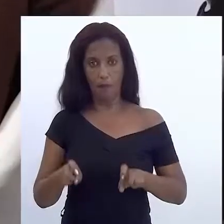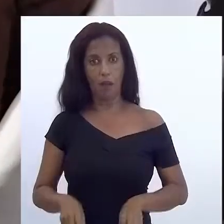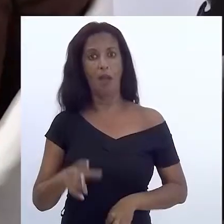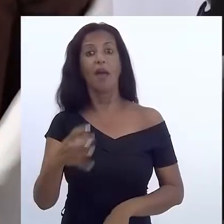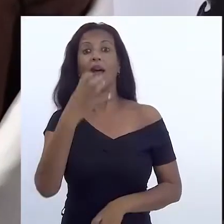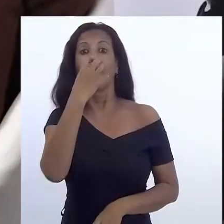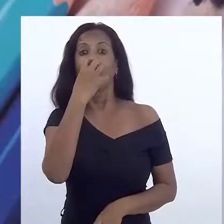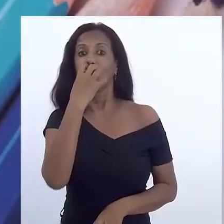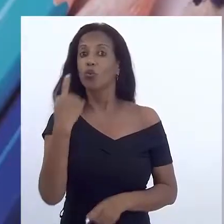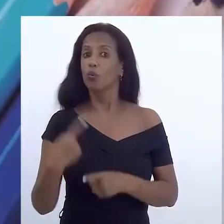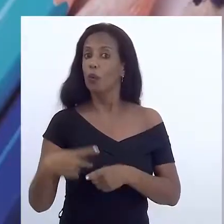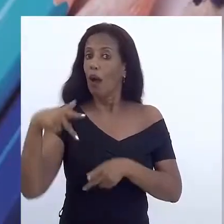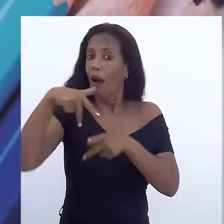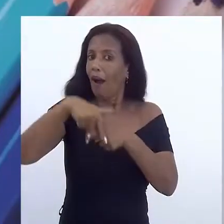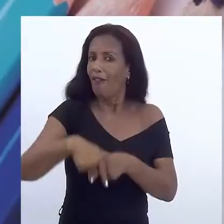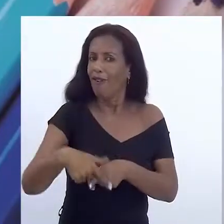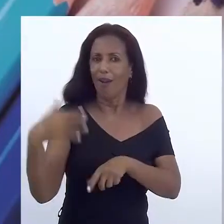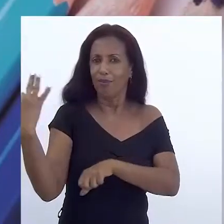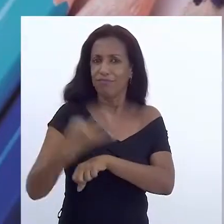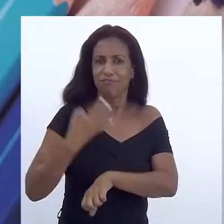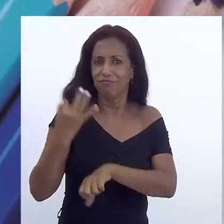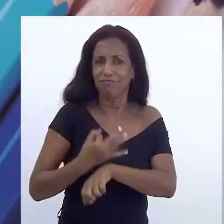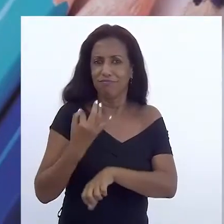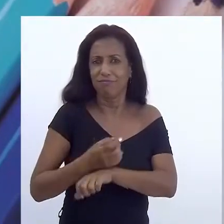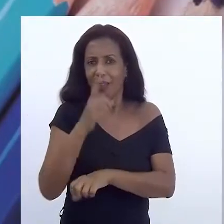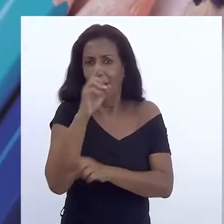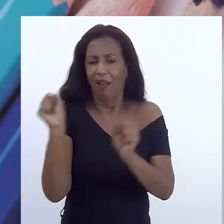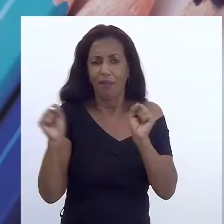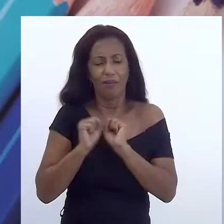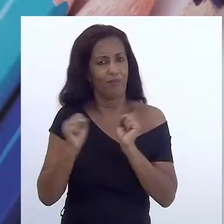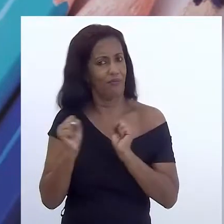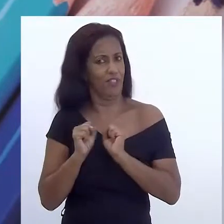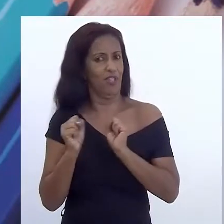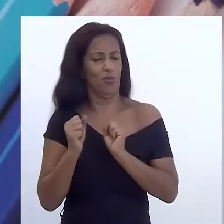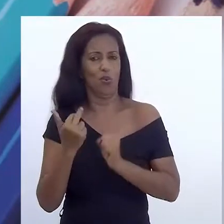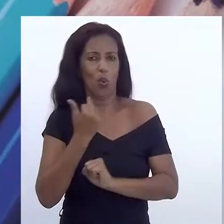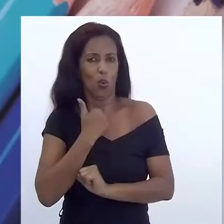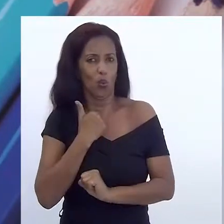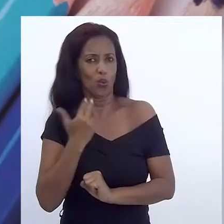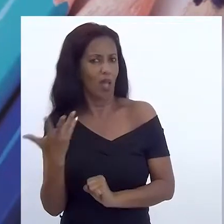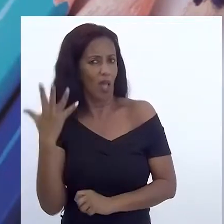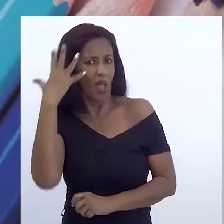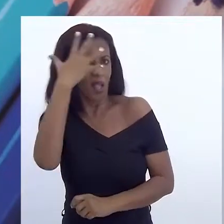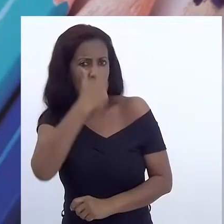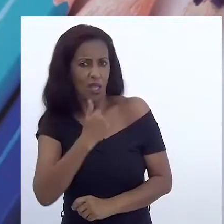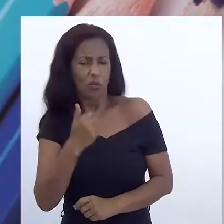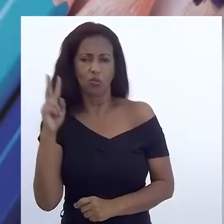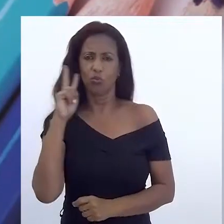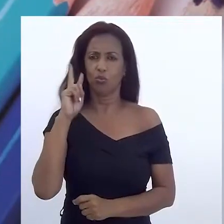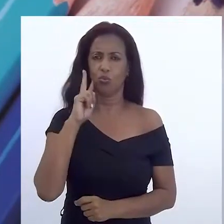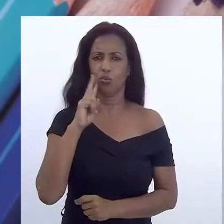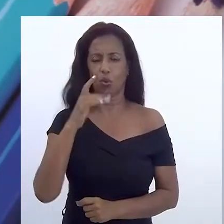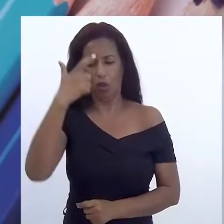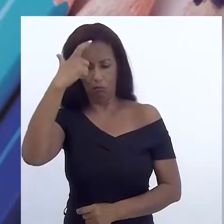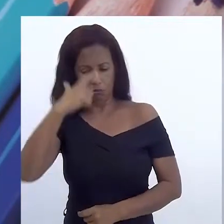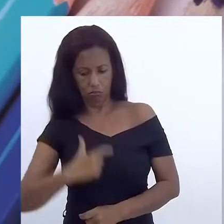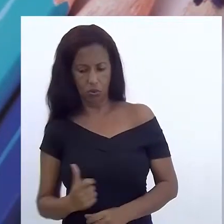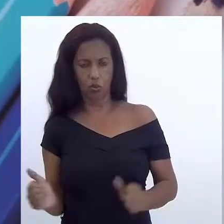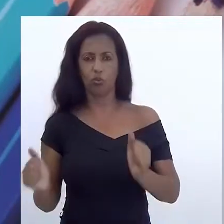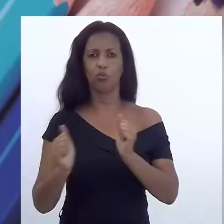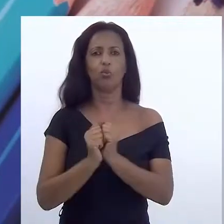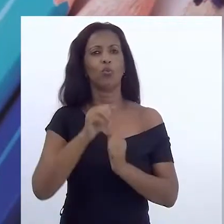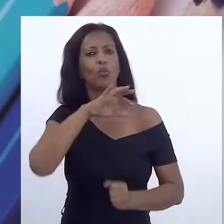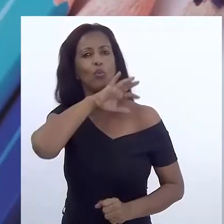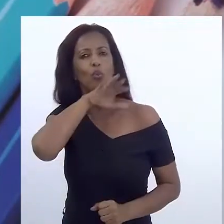não aguenta. Então, assim, é linda a história do ser humano com o animal, essa colaboração, e